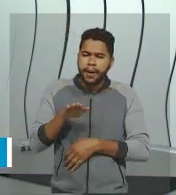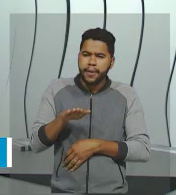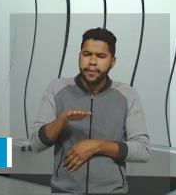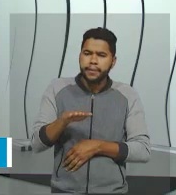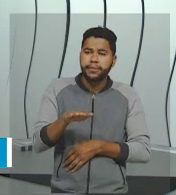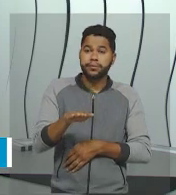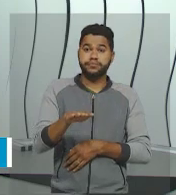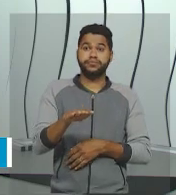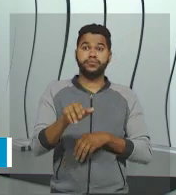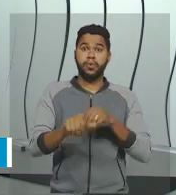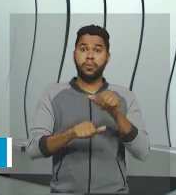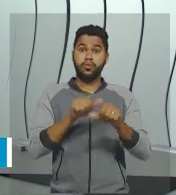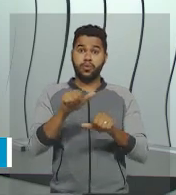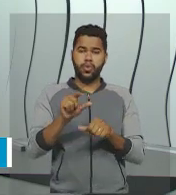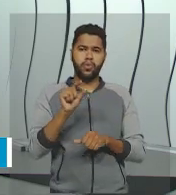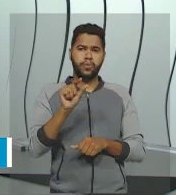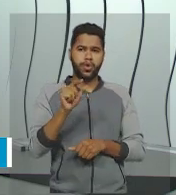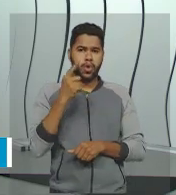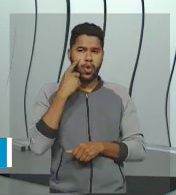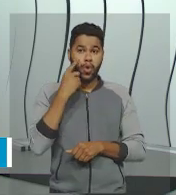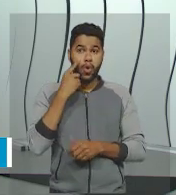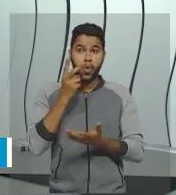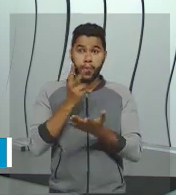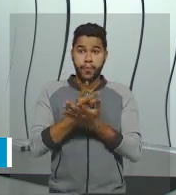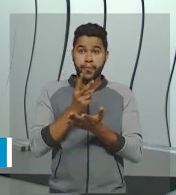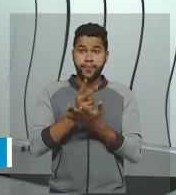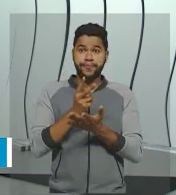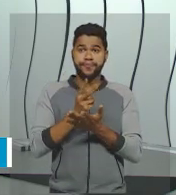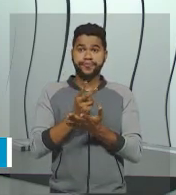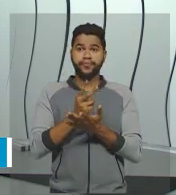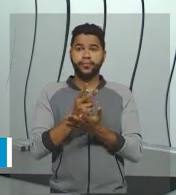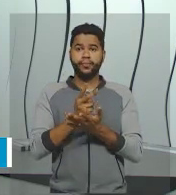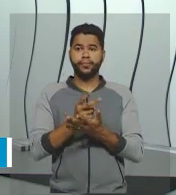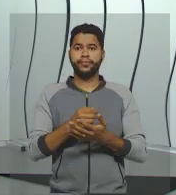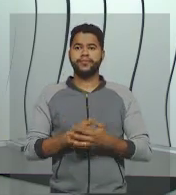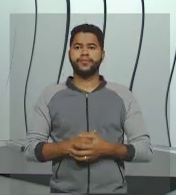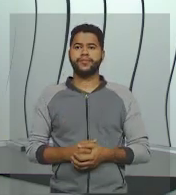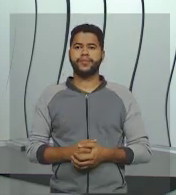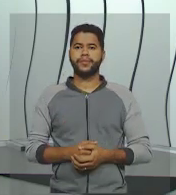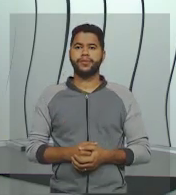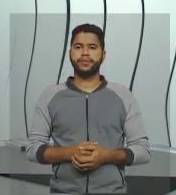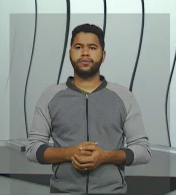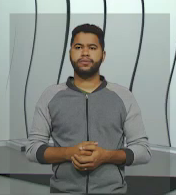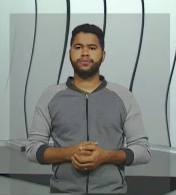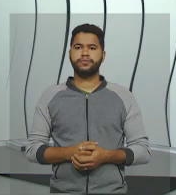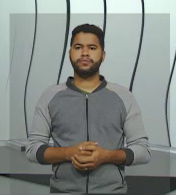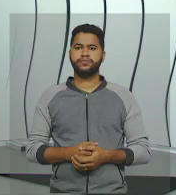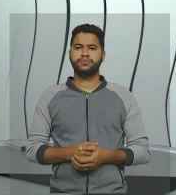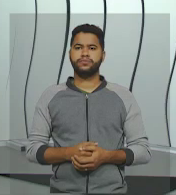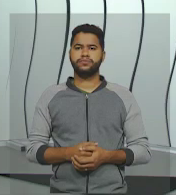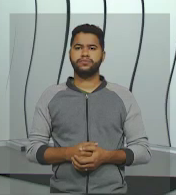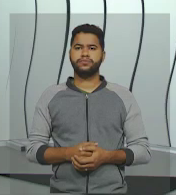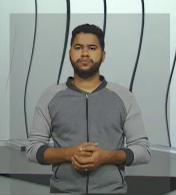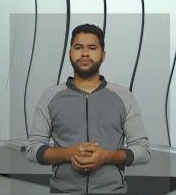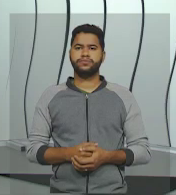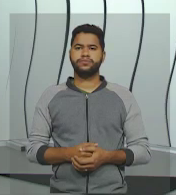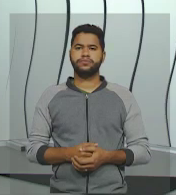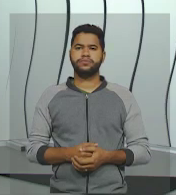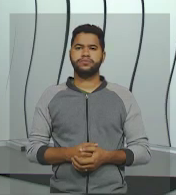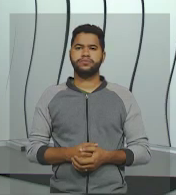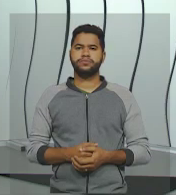duas forças ali. Eu vou usar o mesmo desenho, só que eu vou apagar isso aqui, ó, rapidinho,